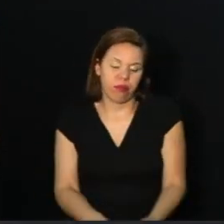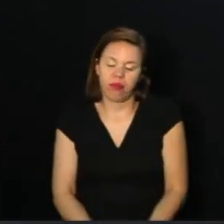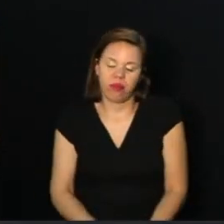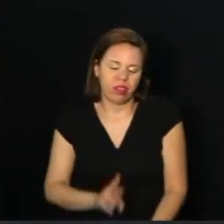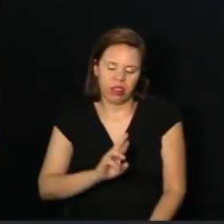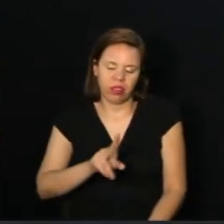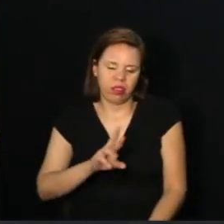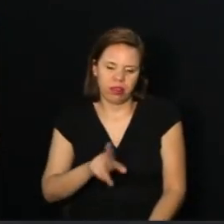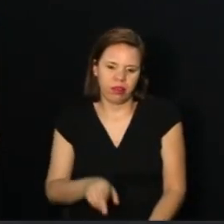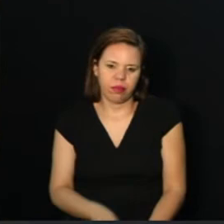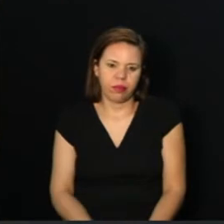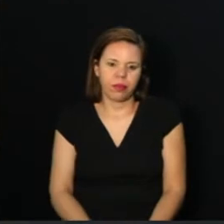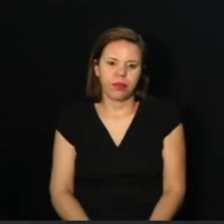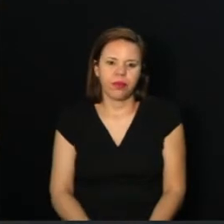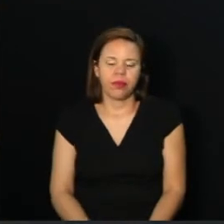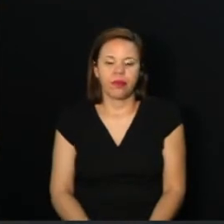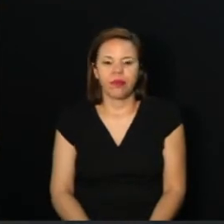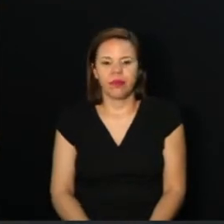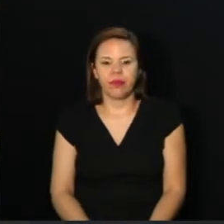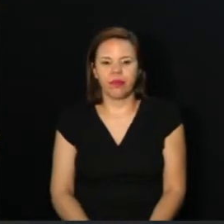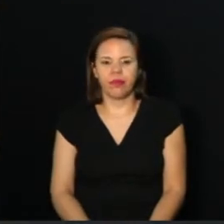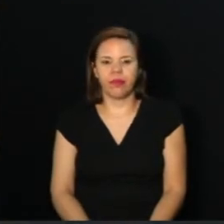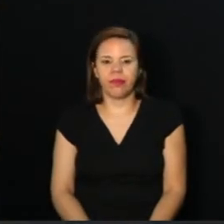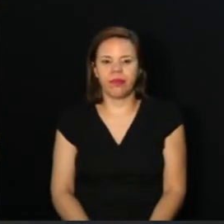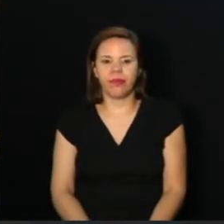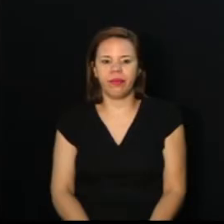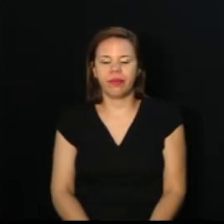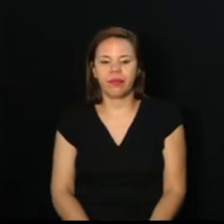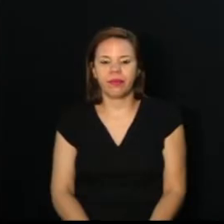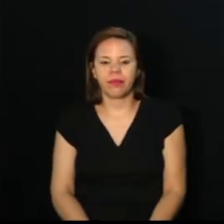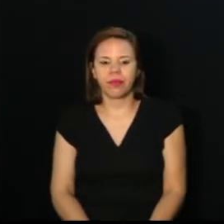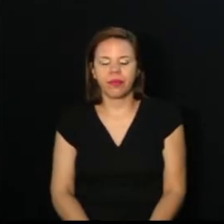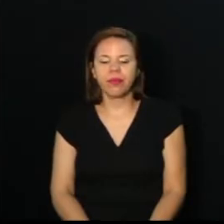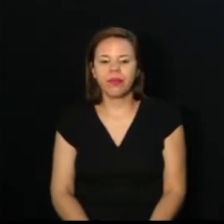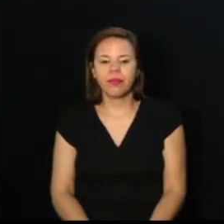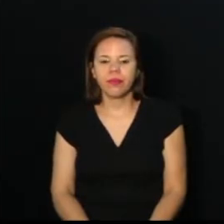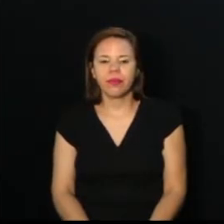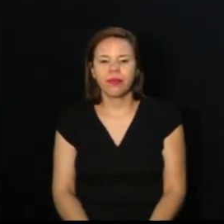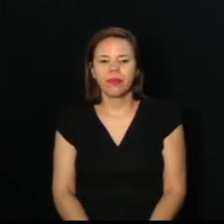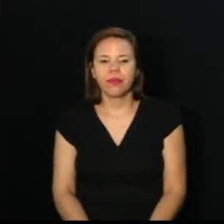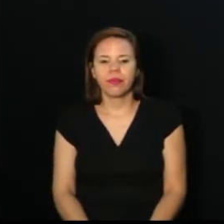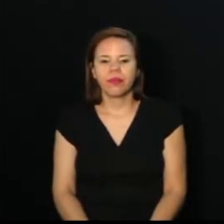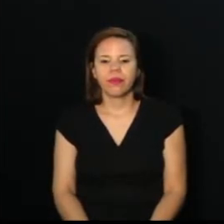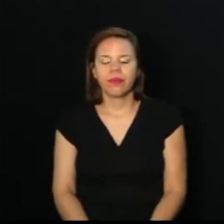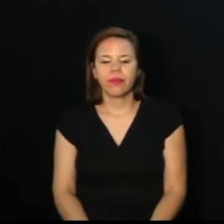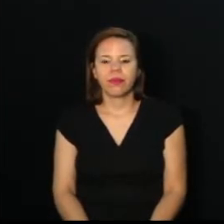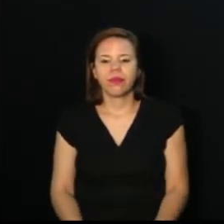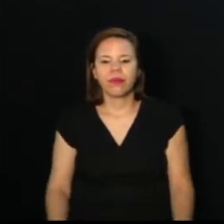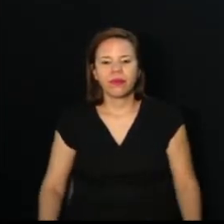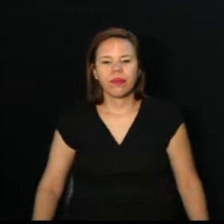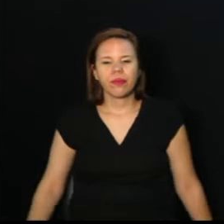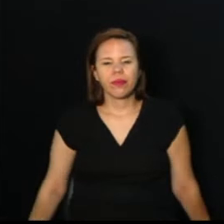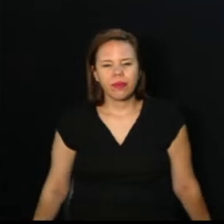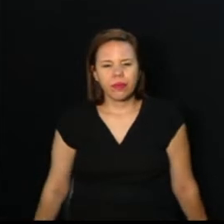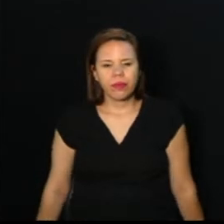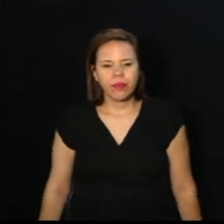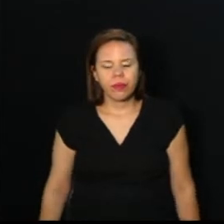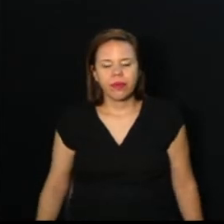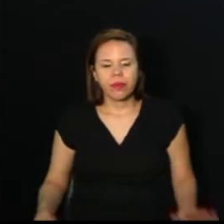é. Muito bem, deixa eu ir me adiantando, mostrando então